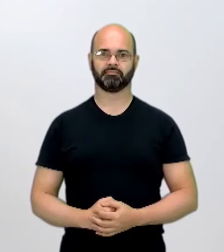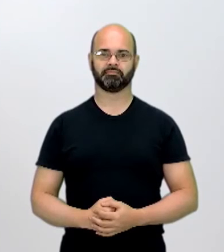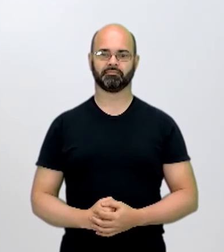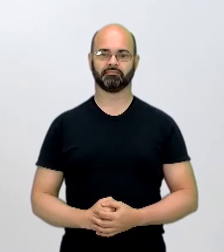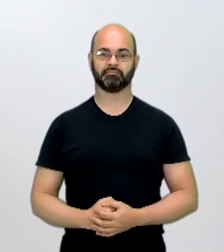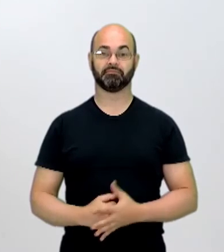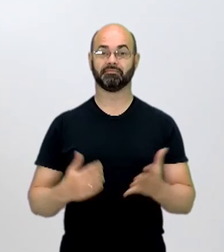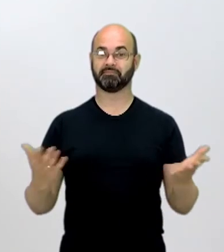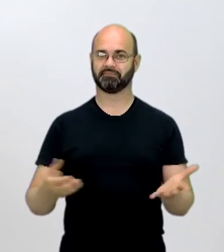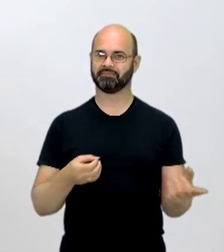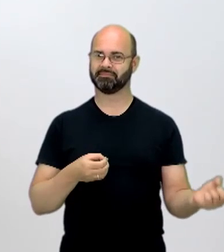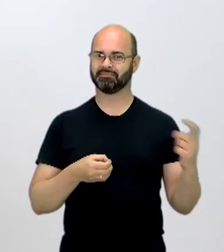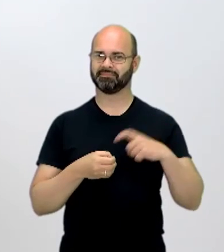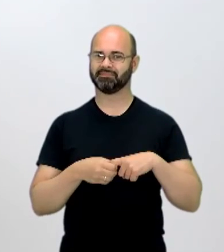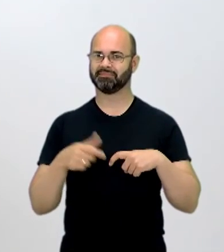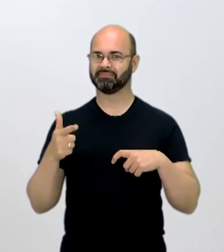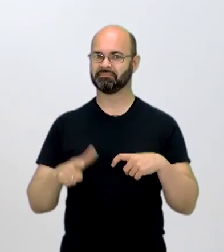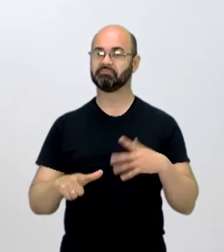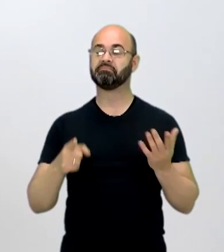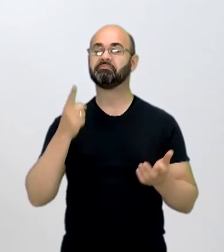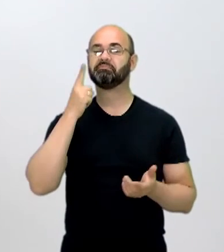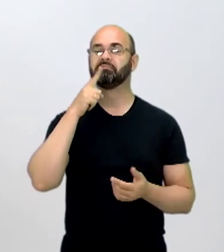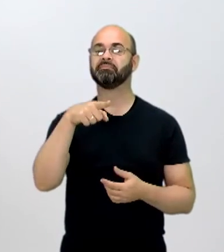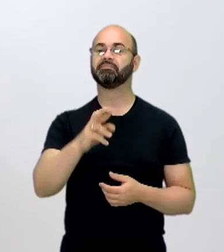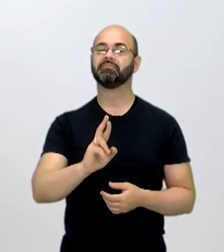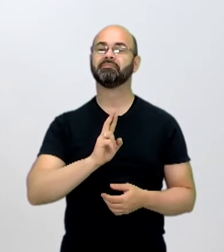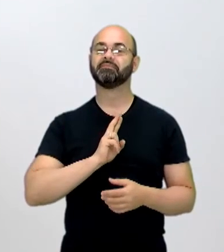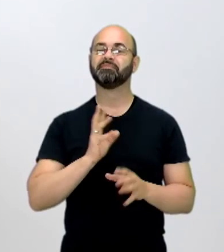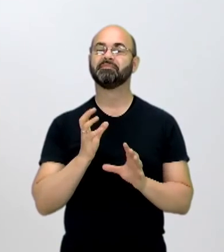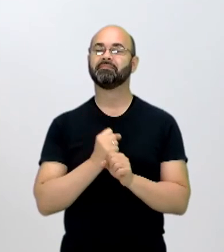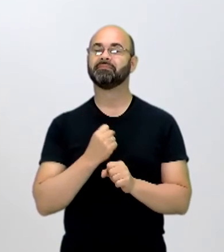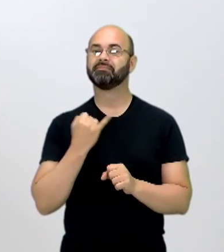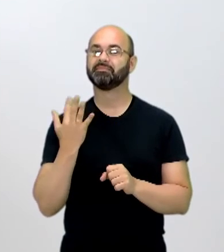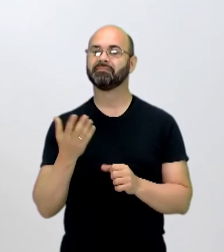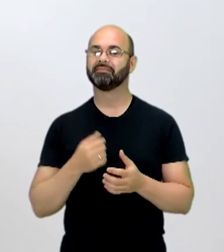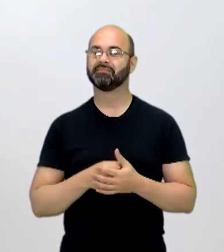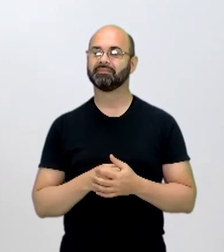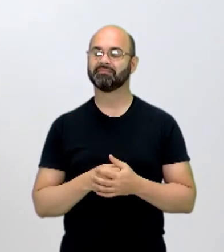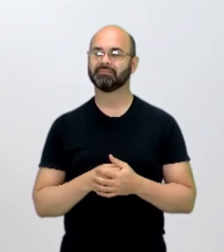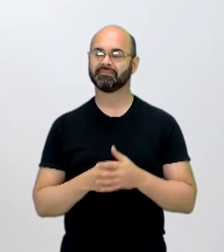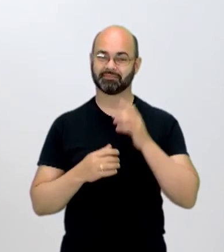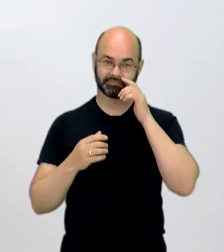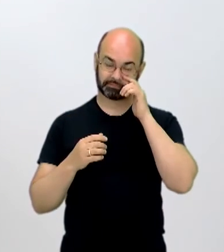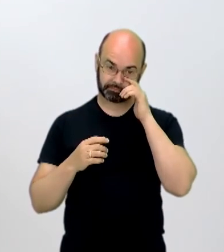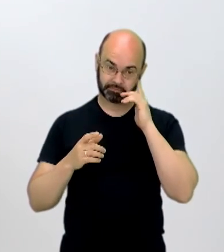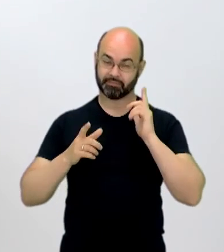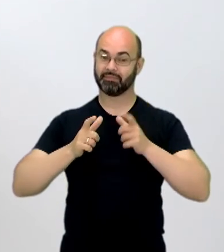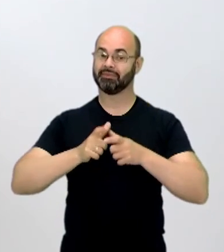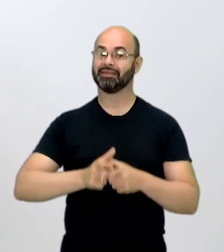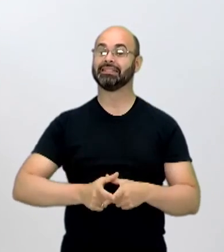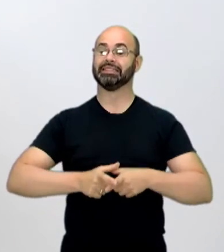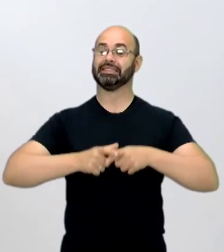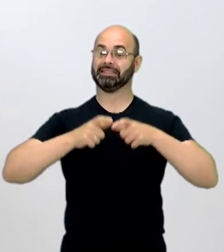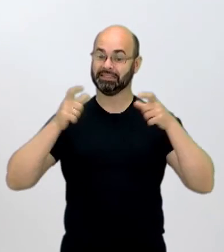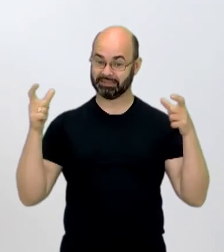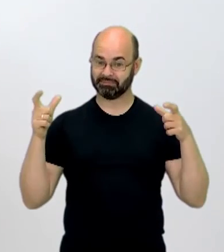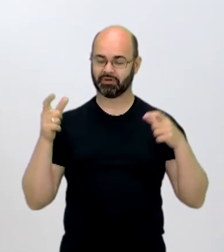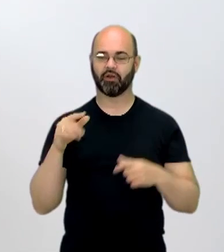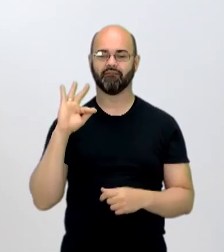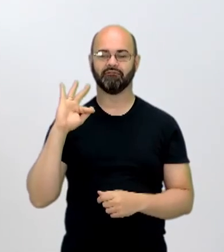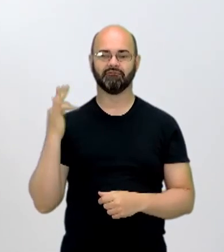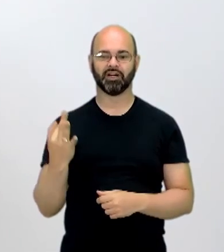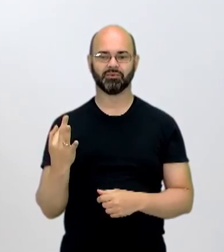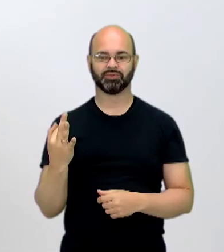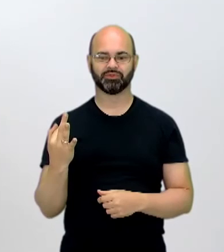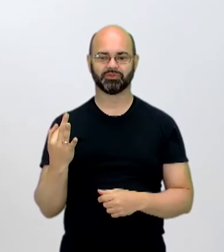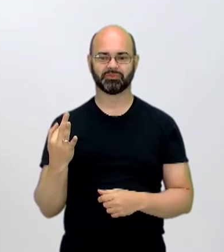And back we are with your answers. Vamos ver aqui o que vocês responderam para mim. E a maioria colocou aqui false.